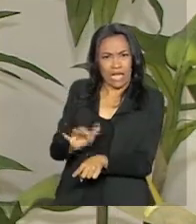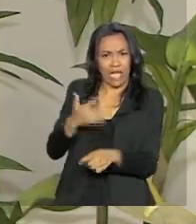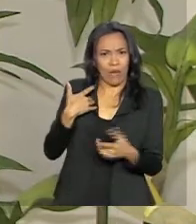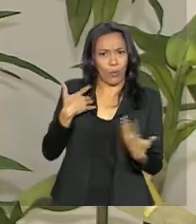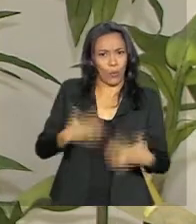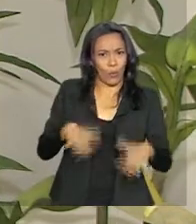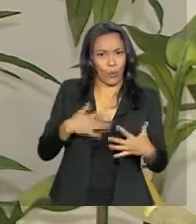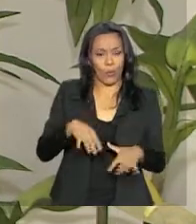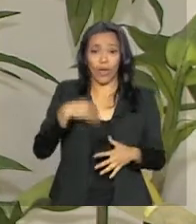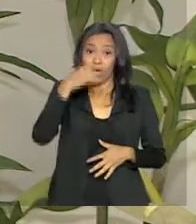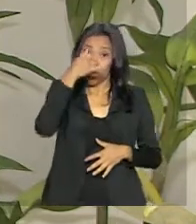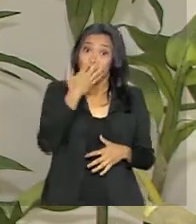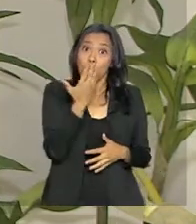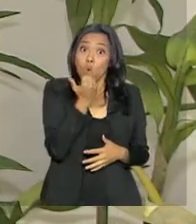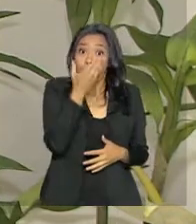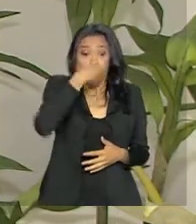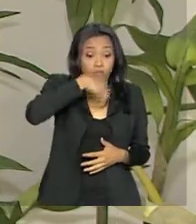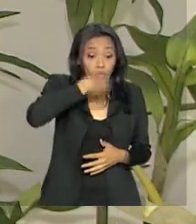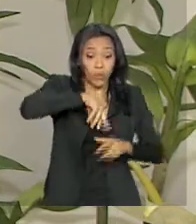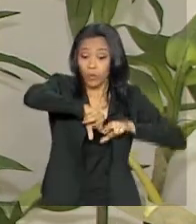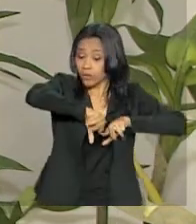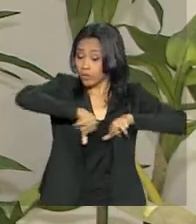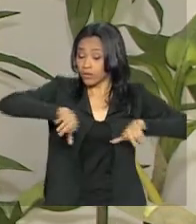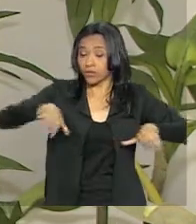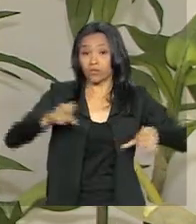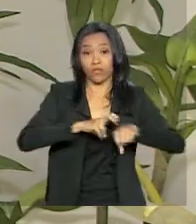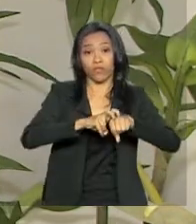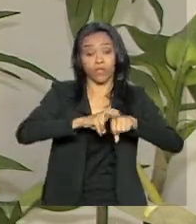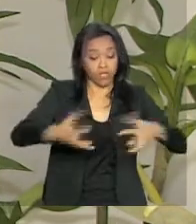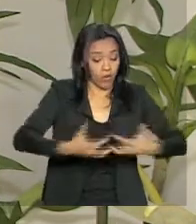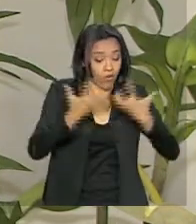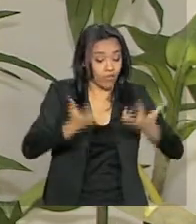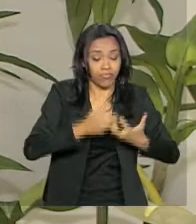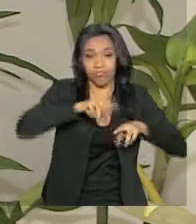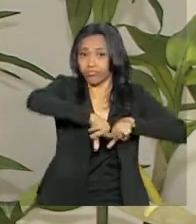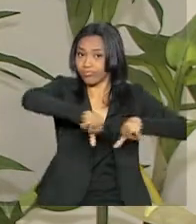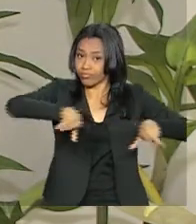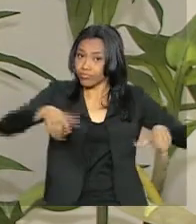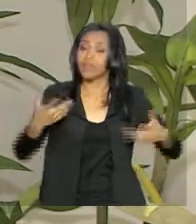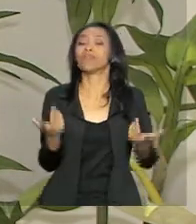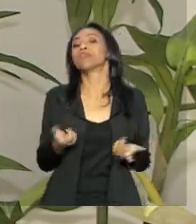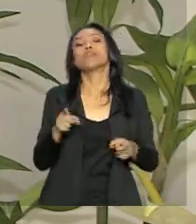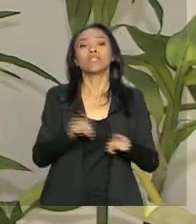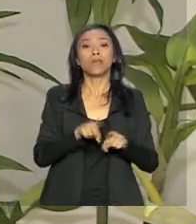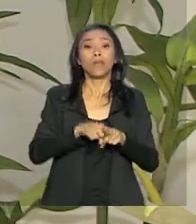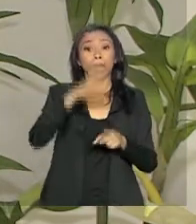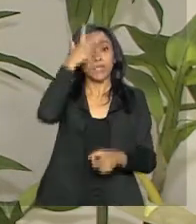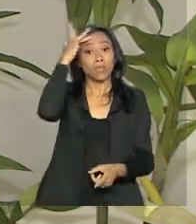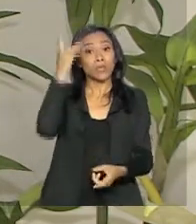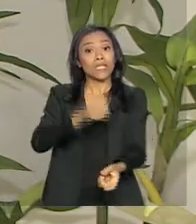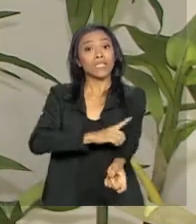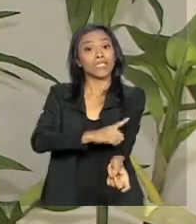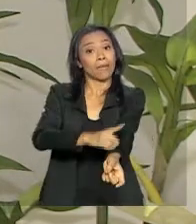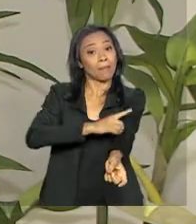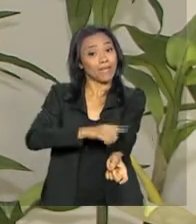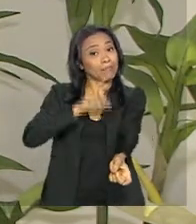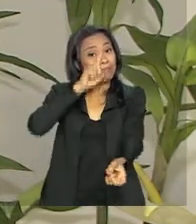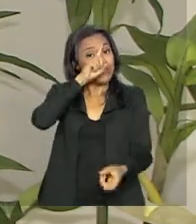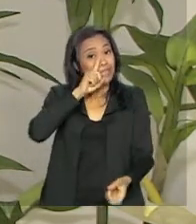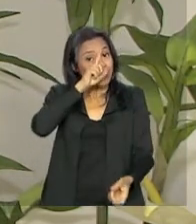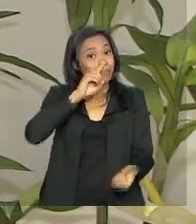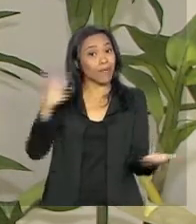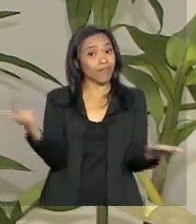alimentos comer bastante fruta bastante verdura os diabéticos também são uma população de altíssimo risco para o